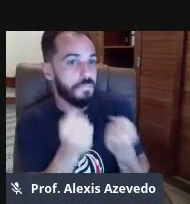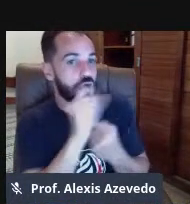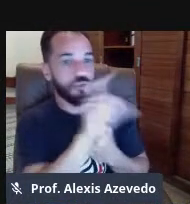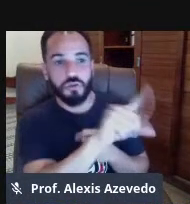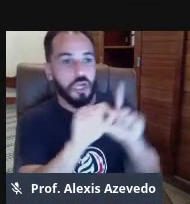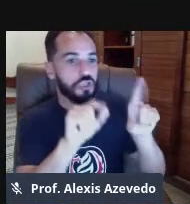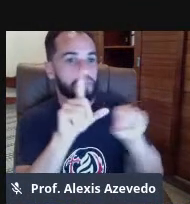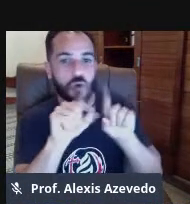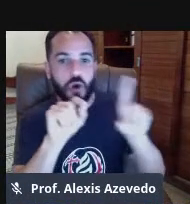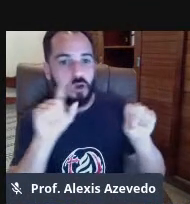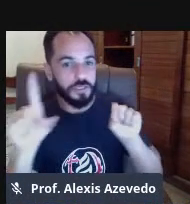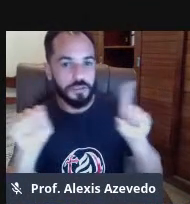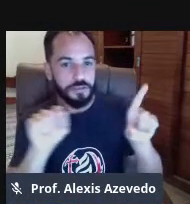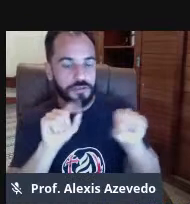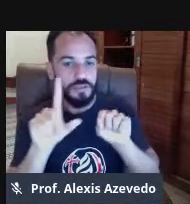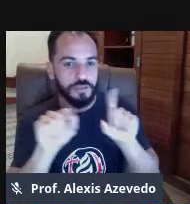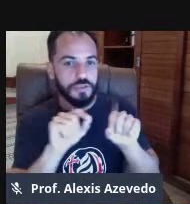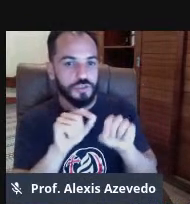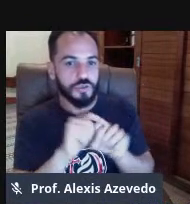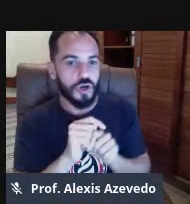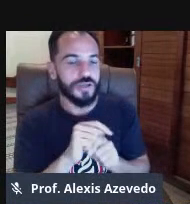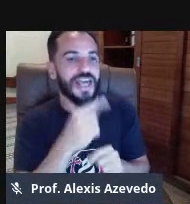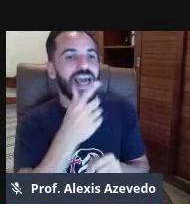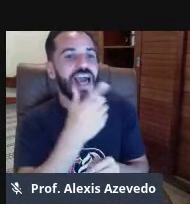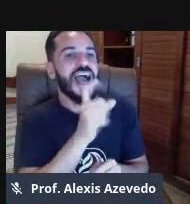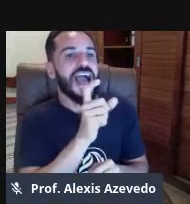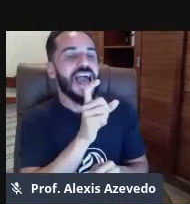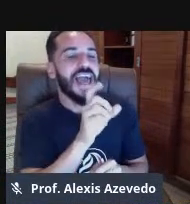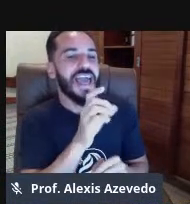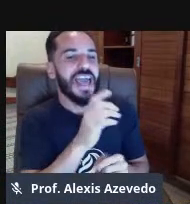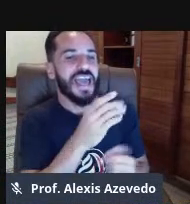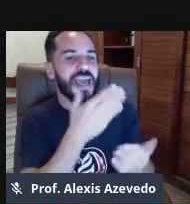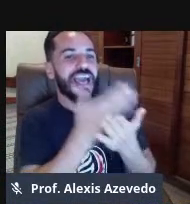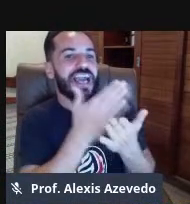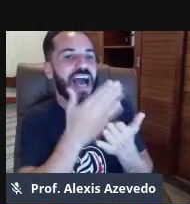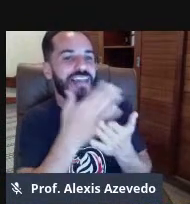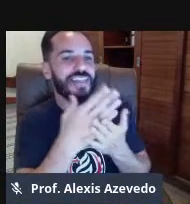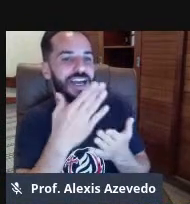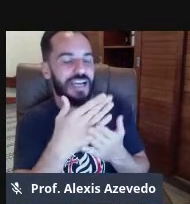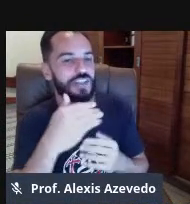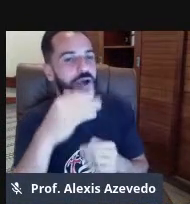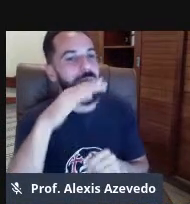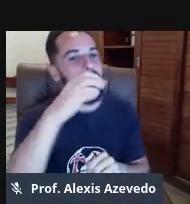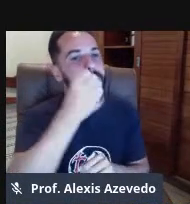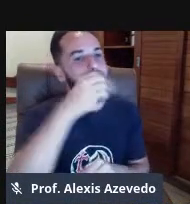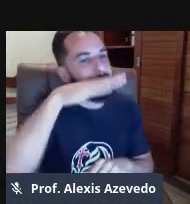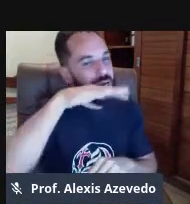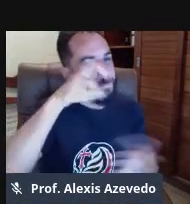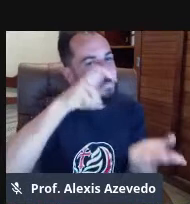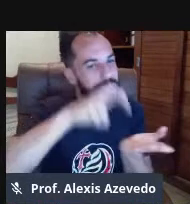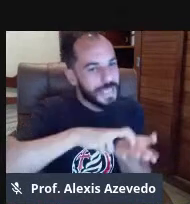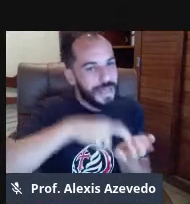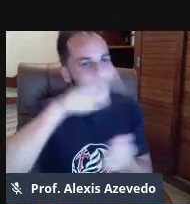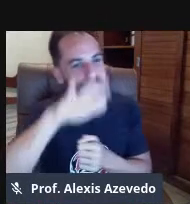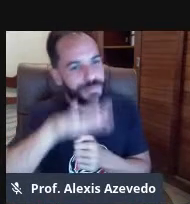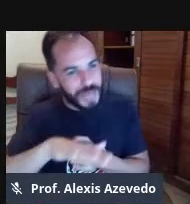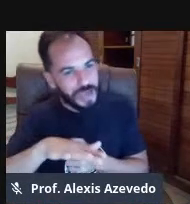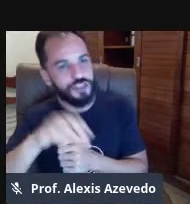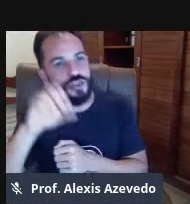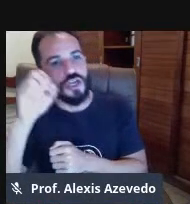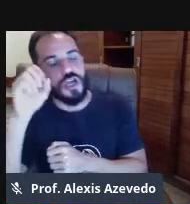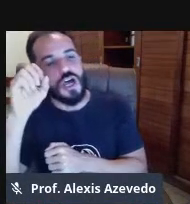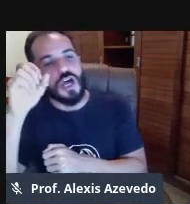pelo menos, em cada turno, 4 optativas ateliê, introdução, né, e você escolhe